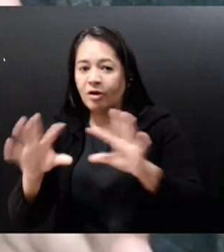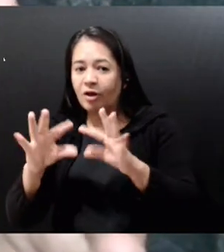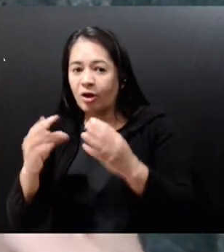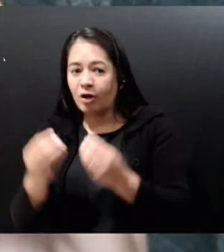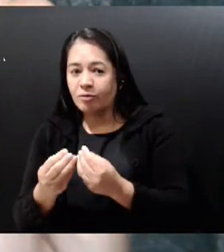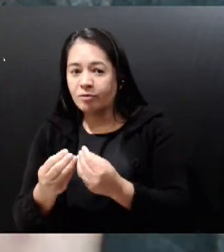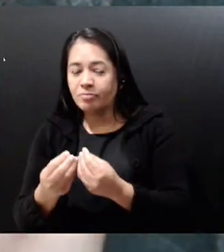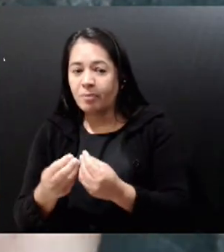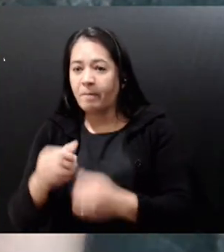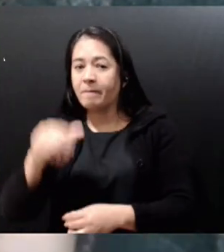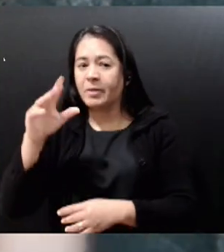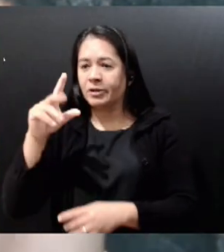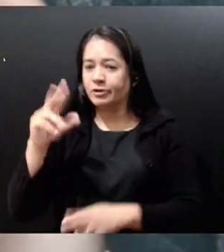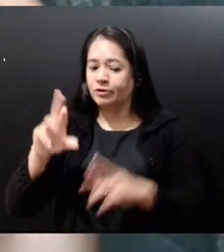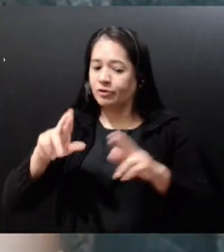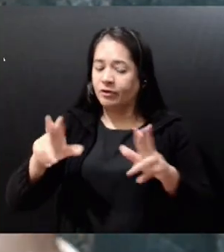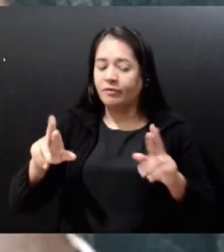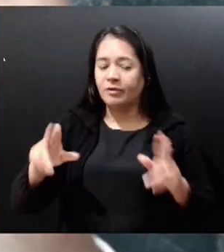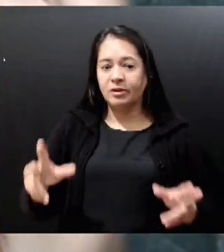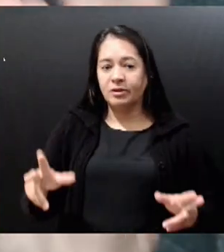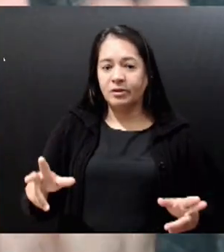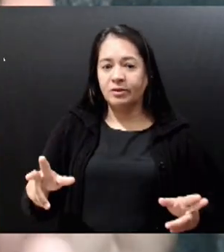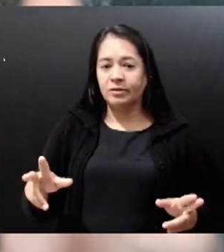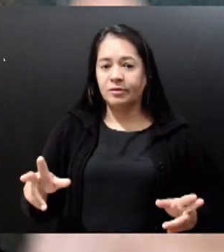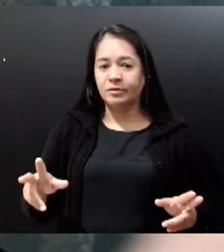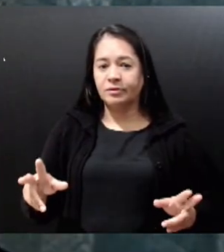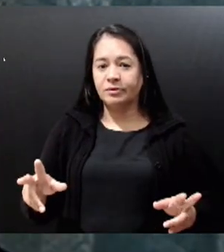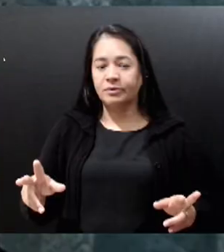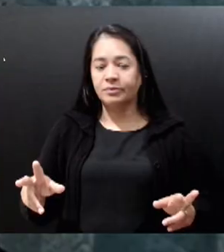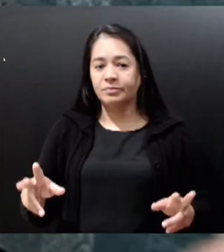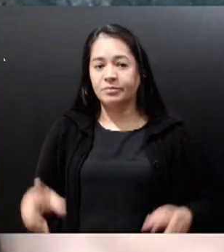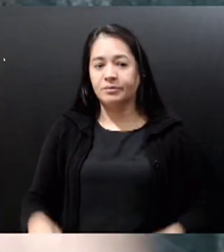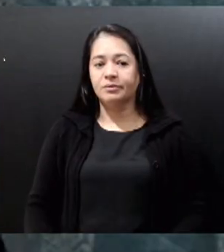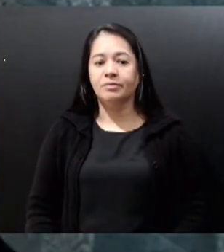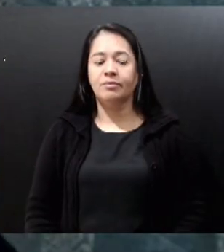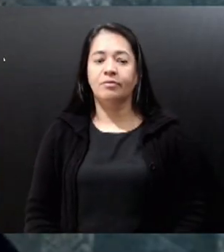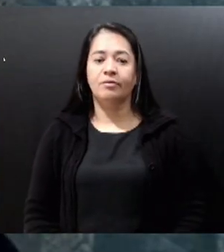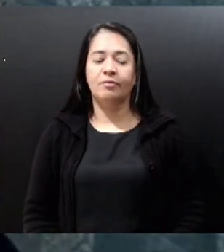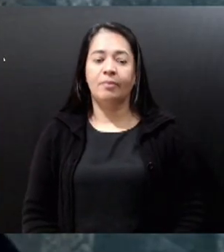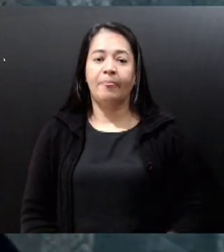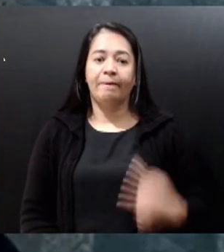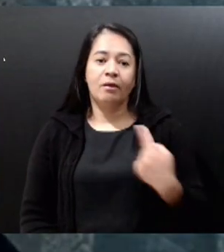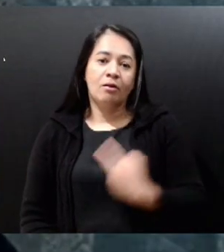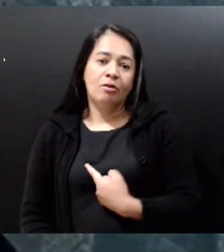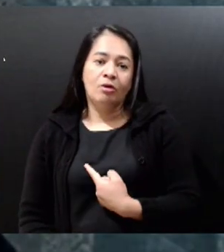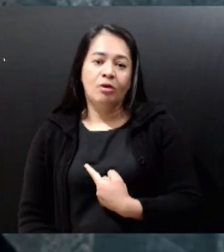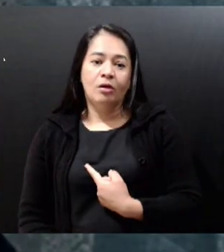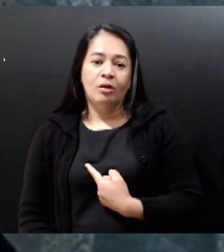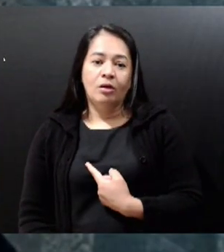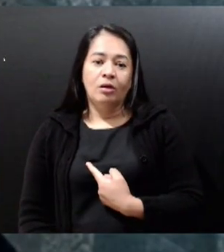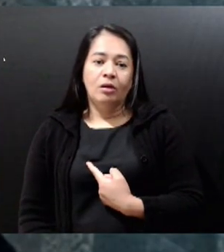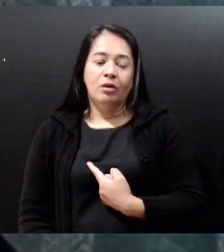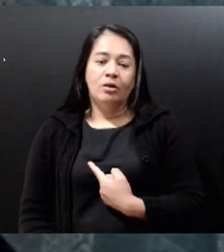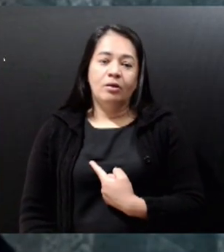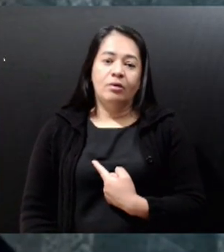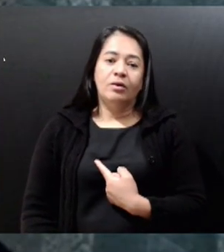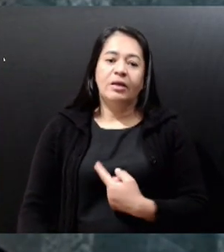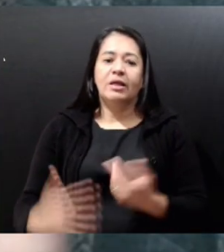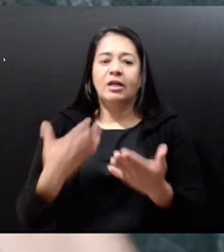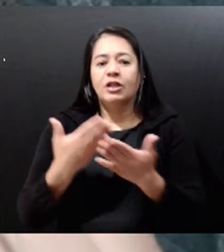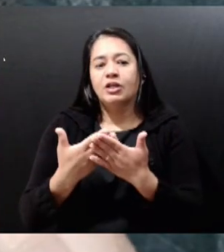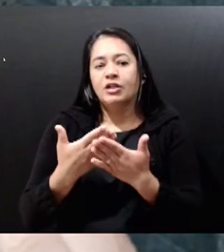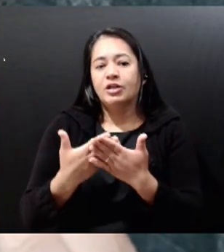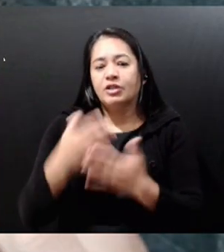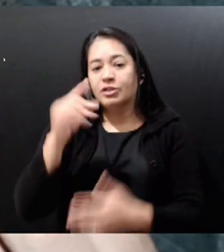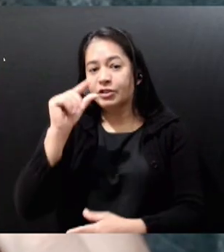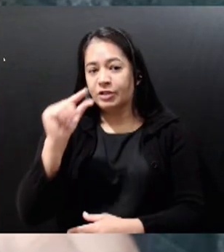diferentes. E nós, quando a gente vai estudar um pouco, aí nem a psicologia, nem